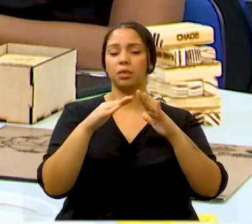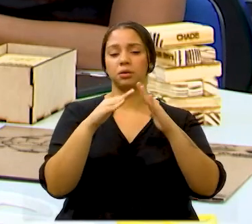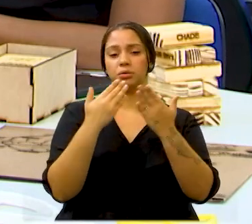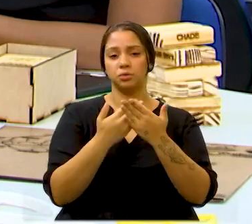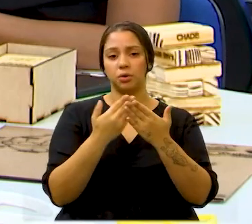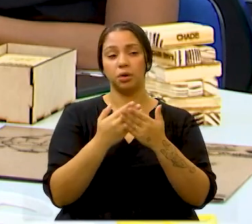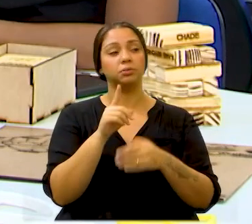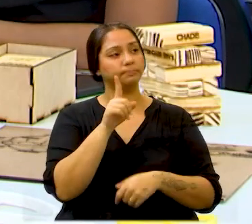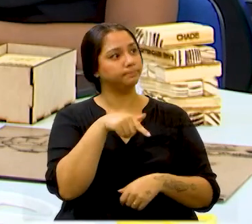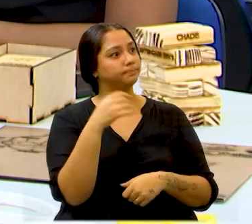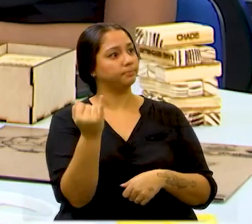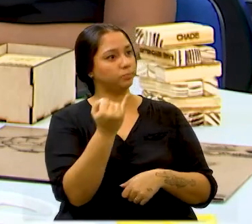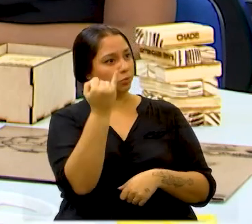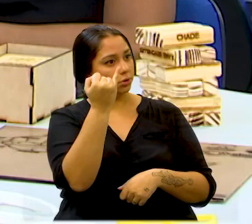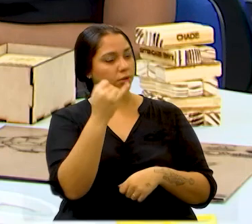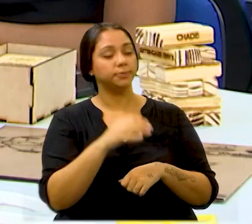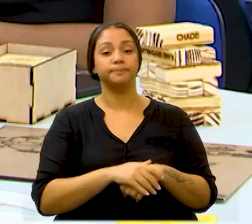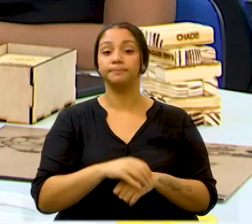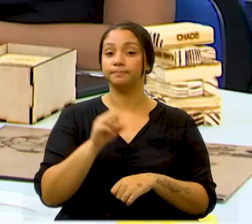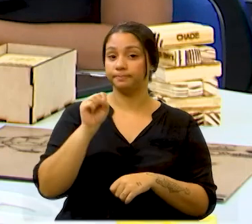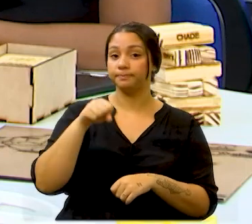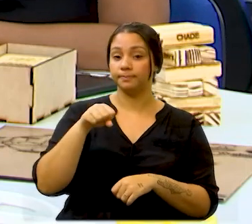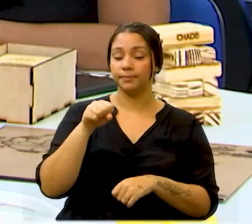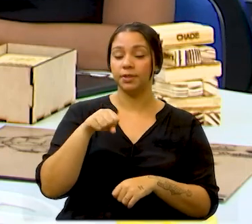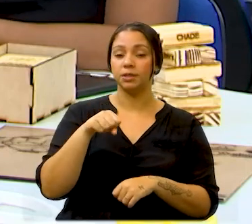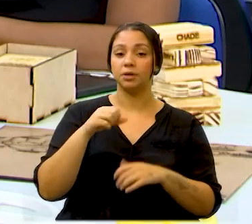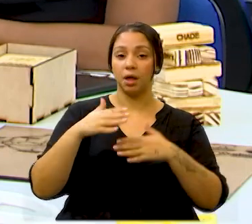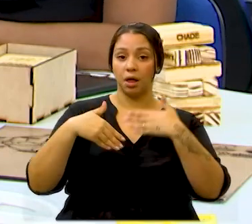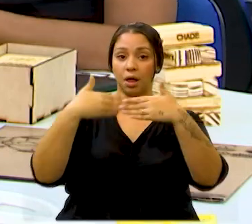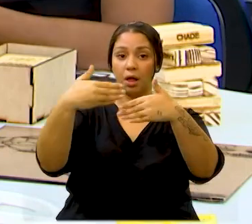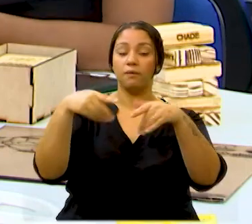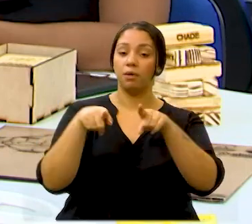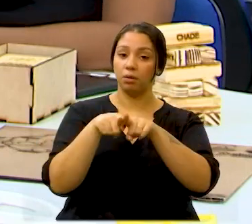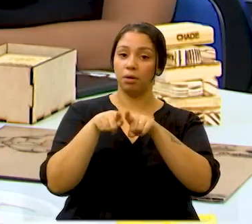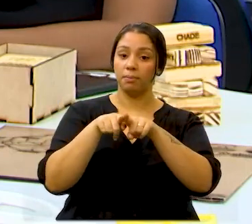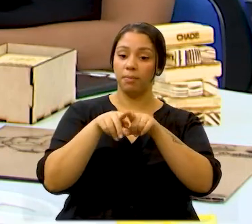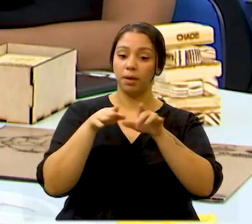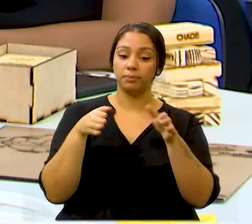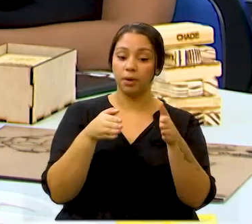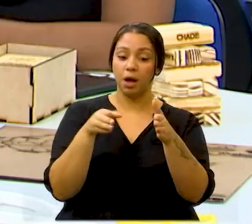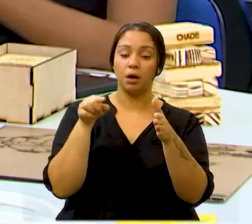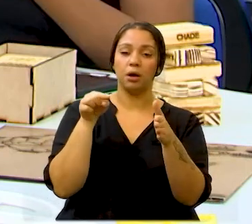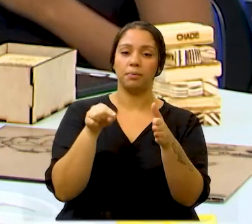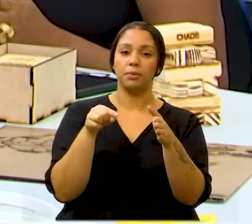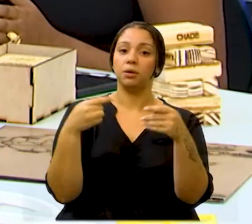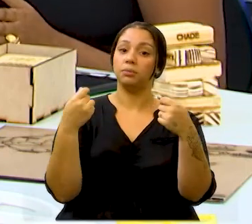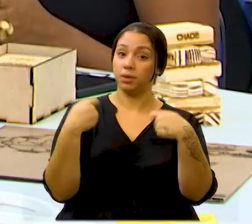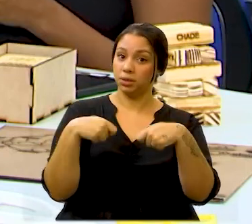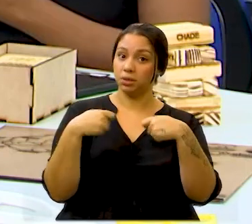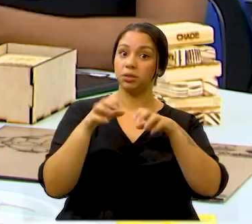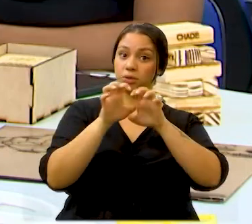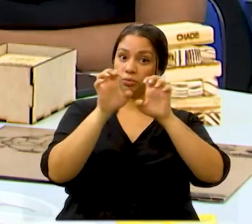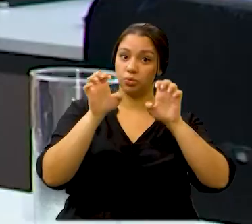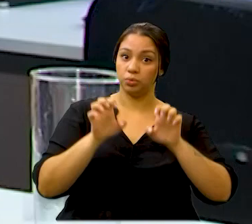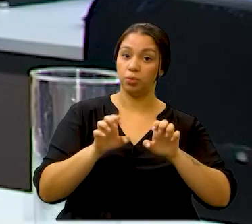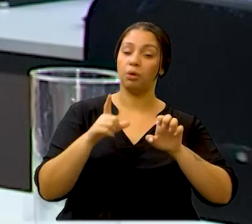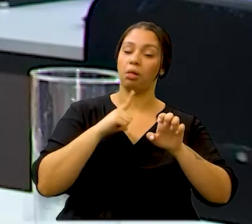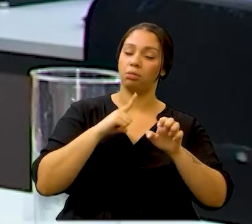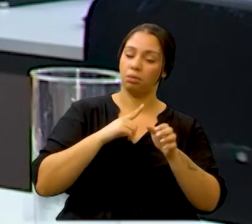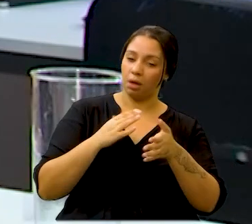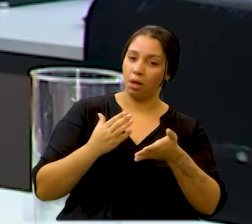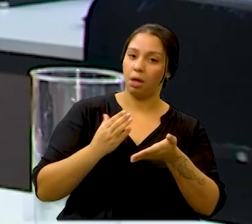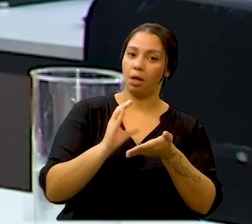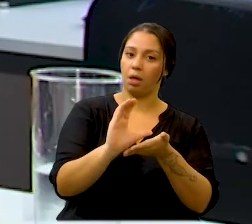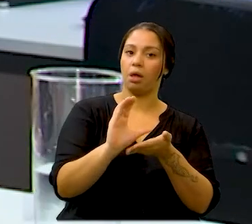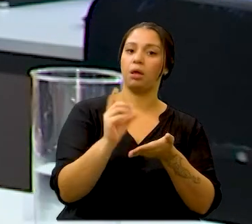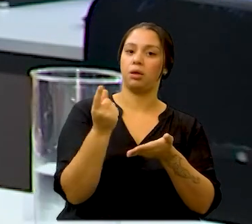história. Os próprios estudantes. Isso Exatamente. É extremamente importante, né, então, professora? Eu acho que o avanço também se dá por aí. Precisamos de toda a estrutura, isso